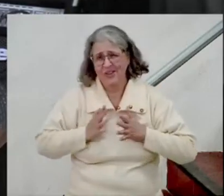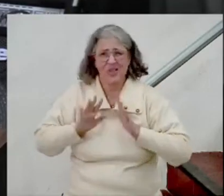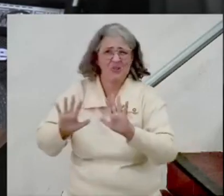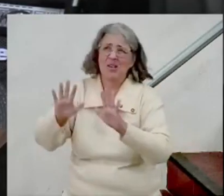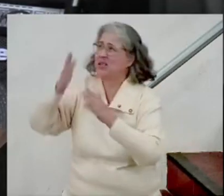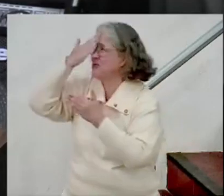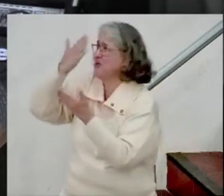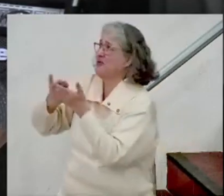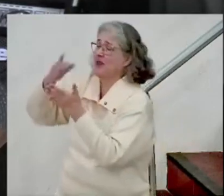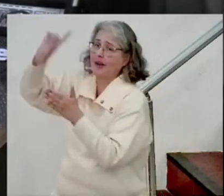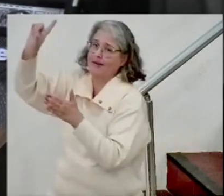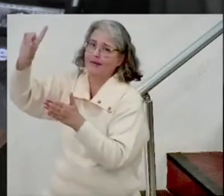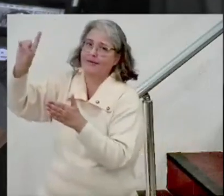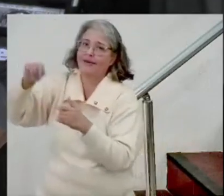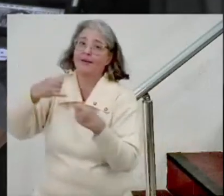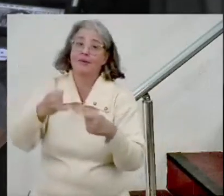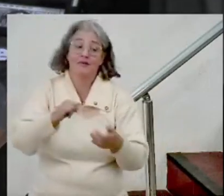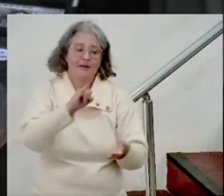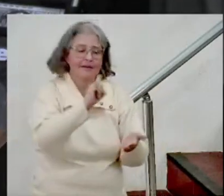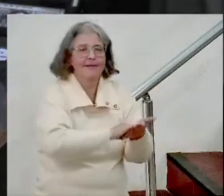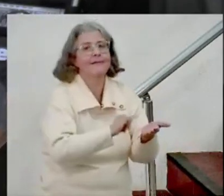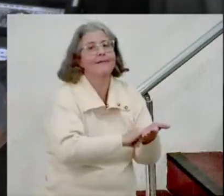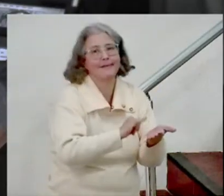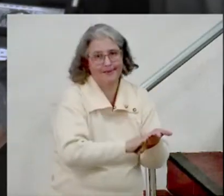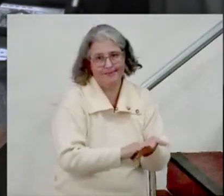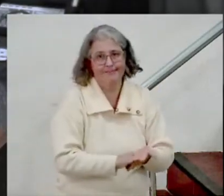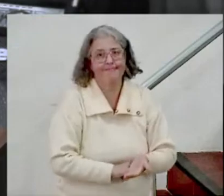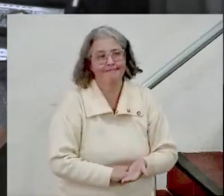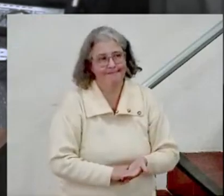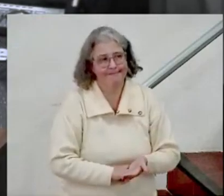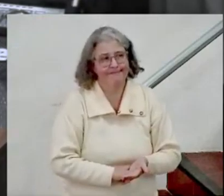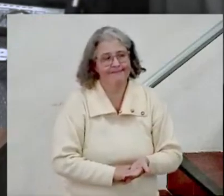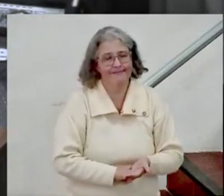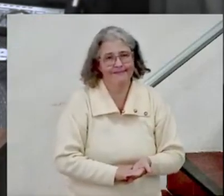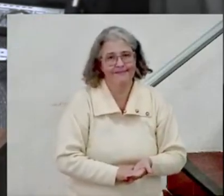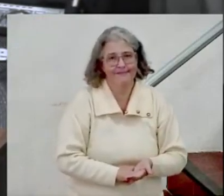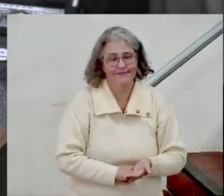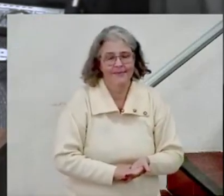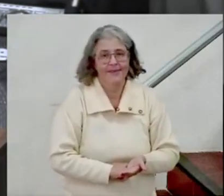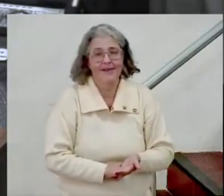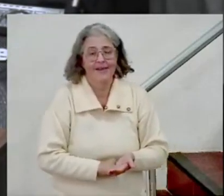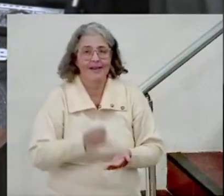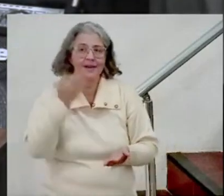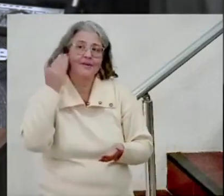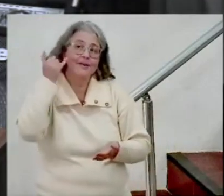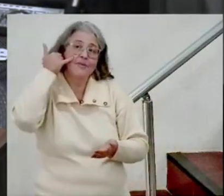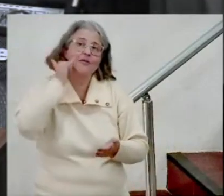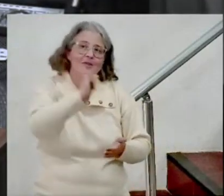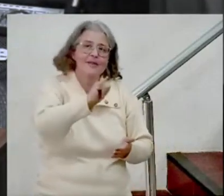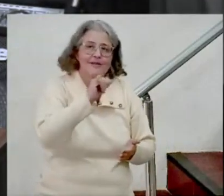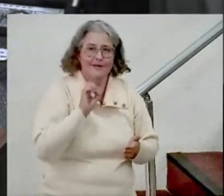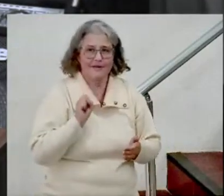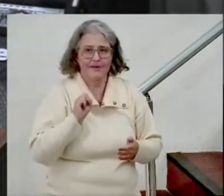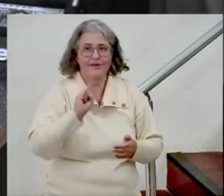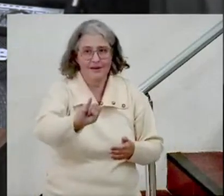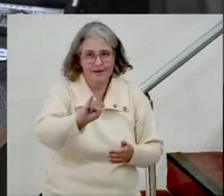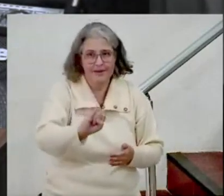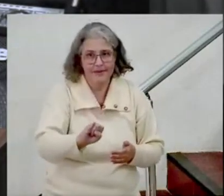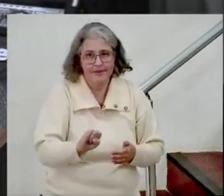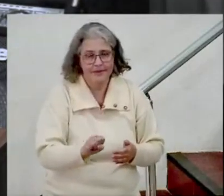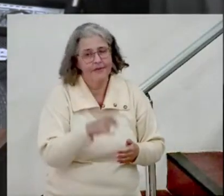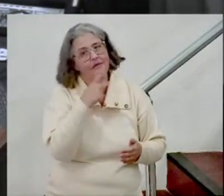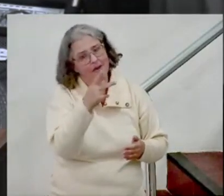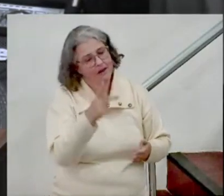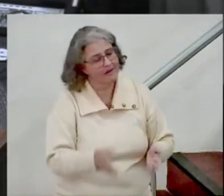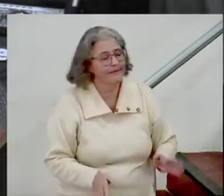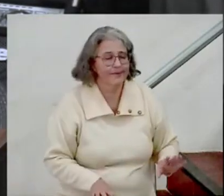cidade famosa regada pelo rio Eufrates. E a profecia de Isaías então é assim: já que você